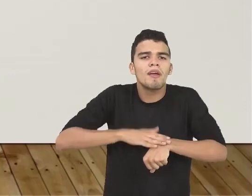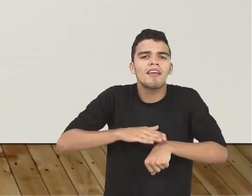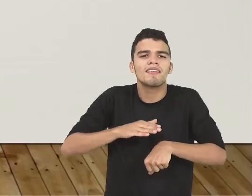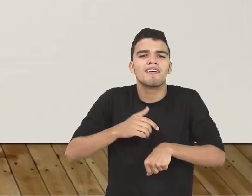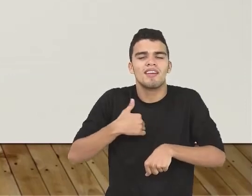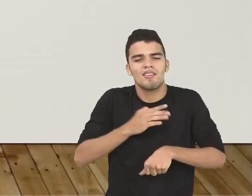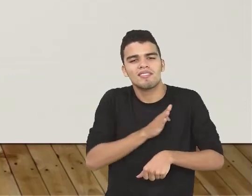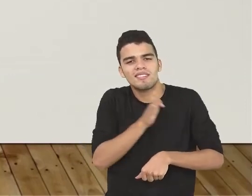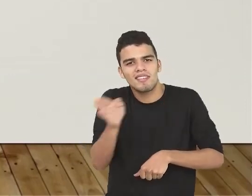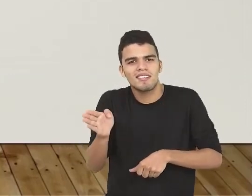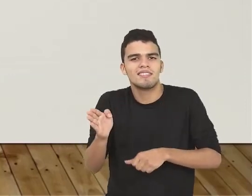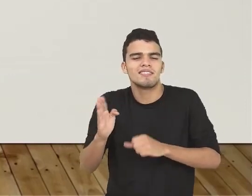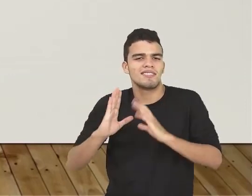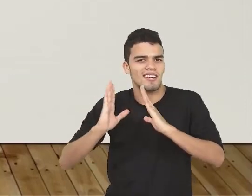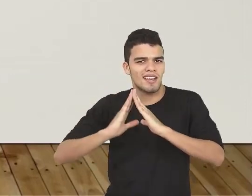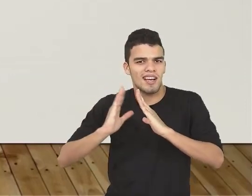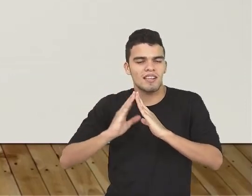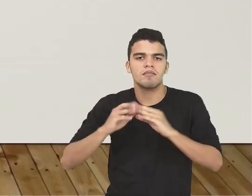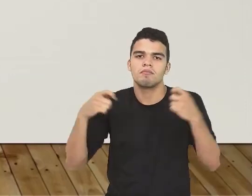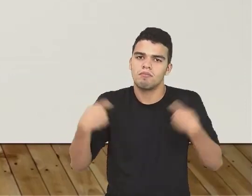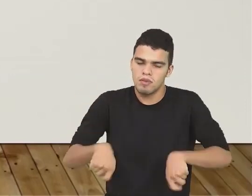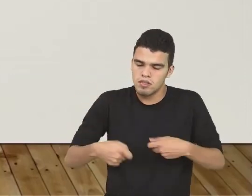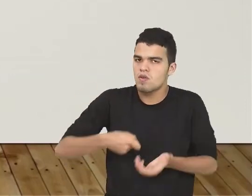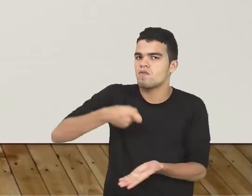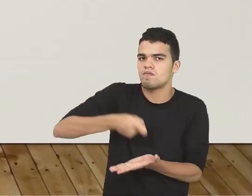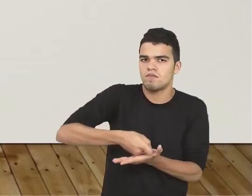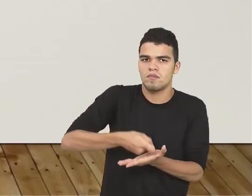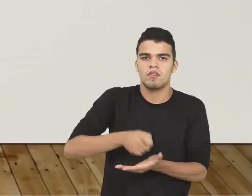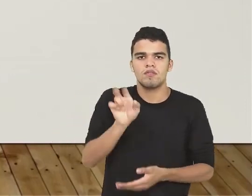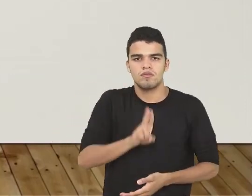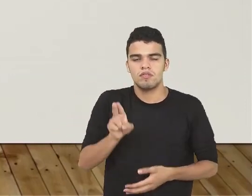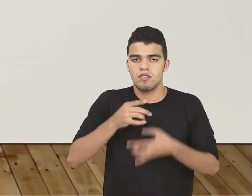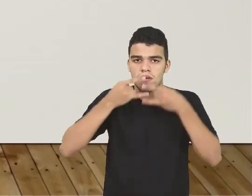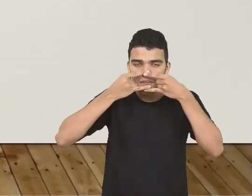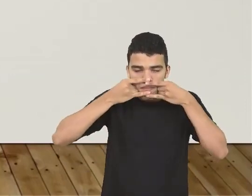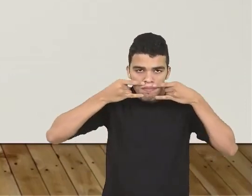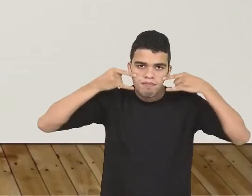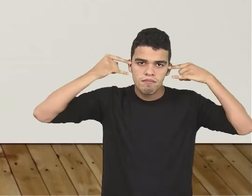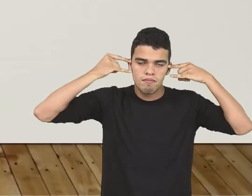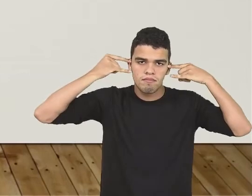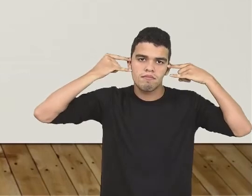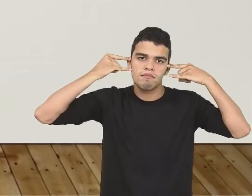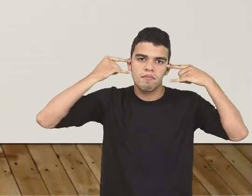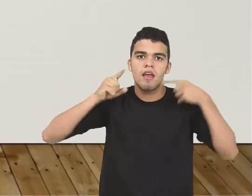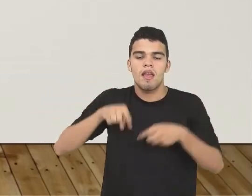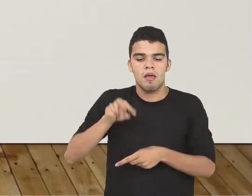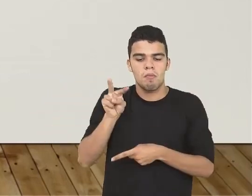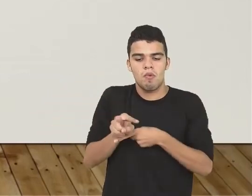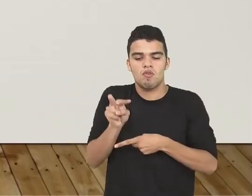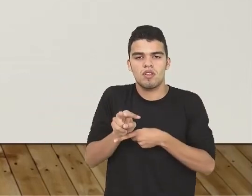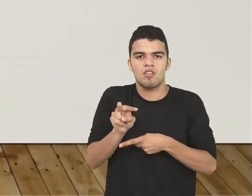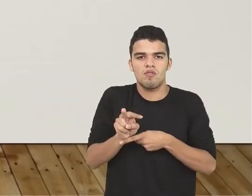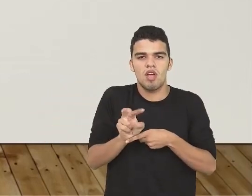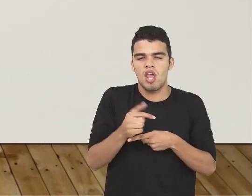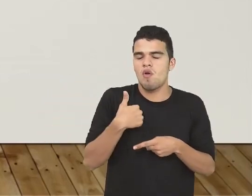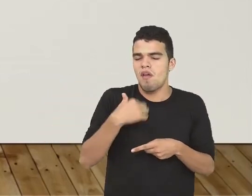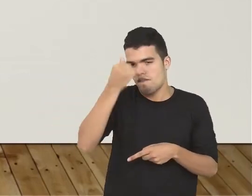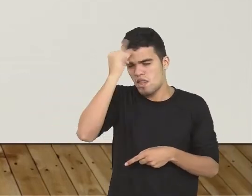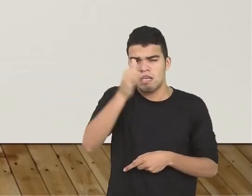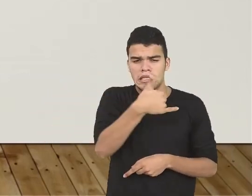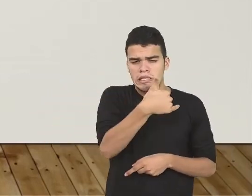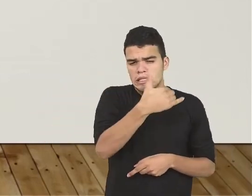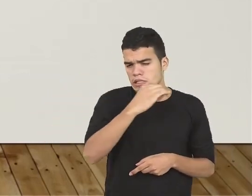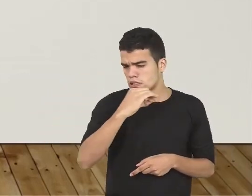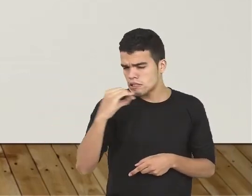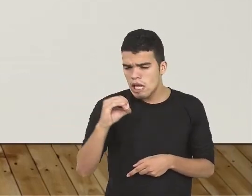utilize máscara. A máscara é um protetor que ela não vai evitar 100% você contrair o vírus,